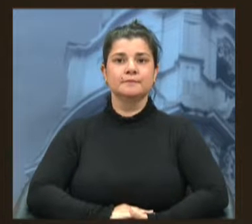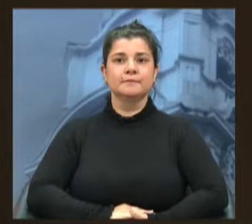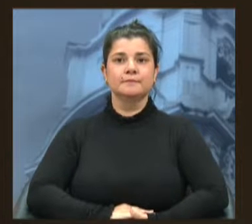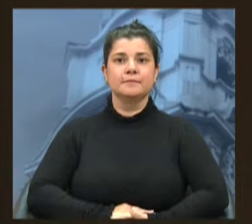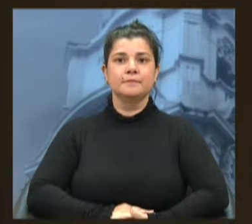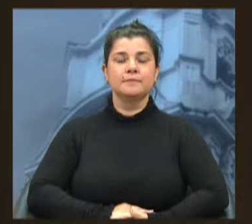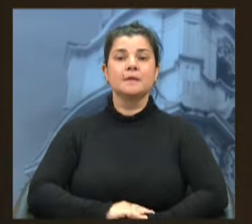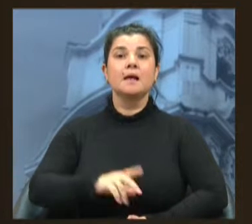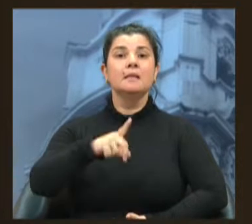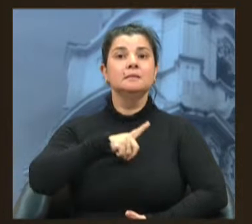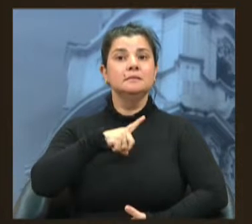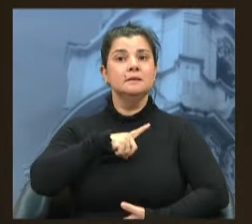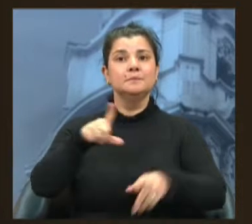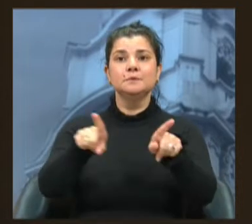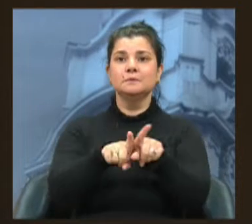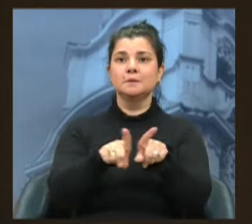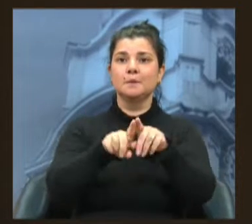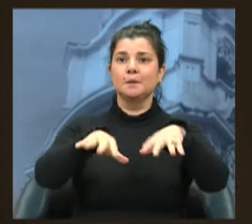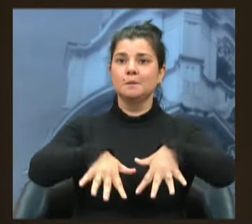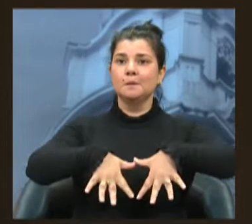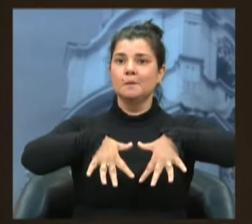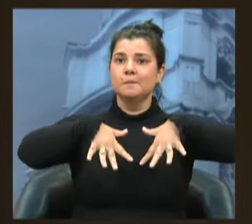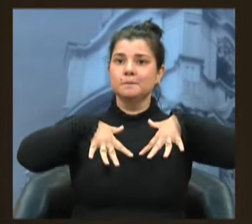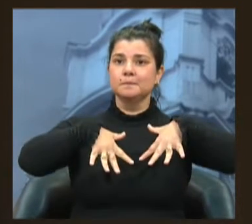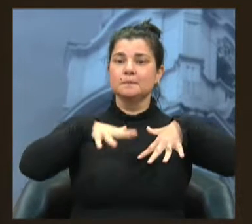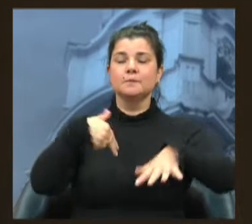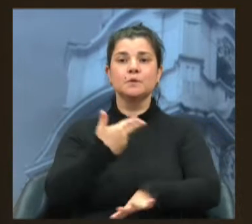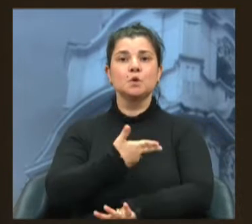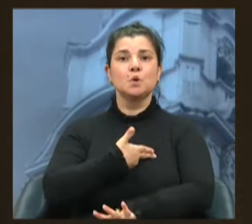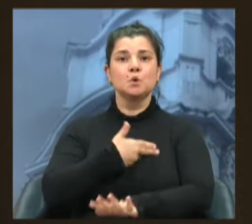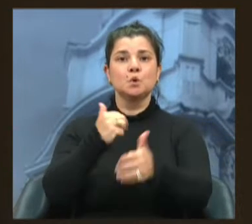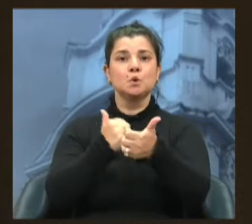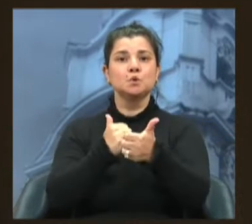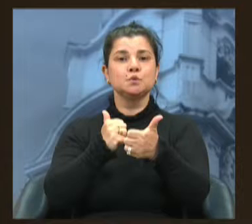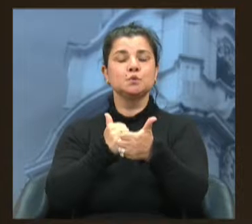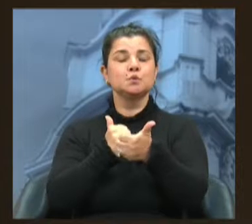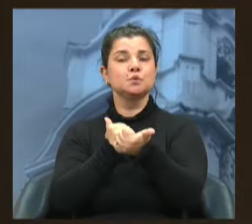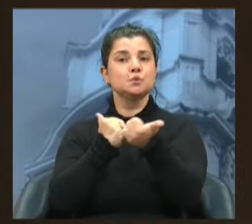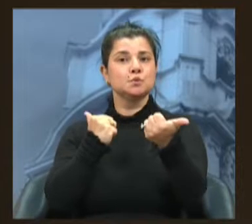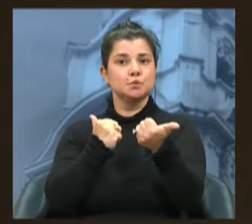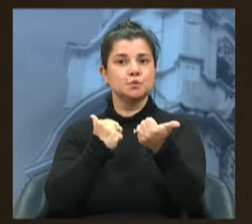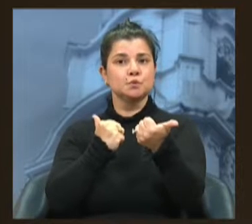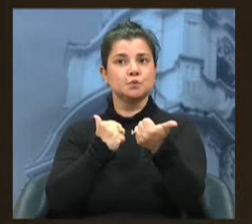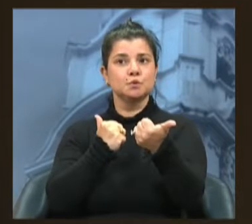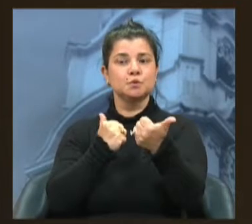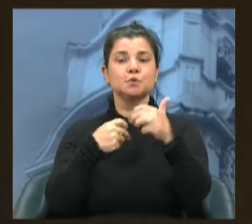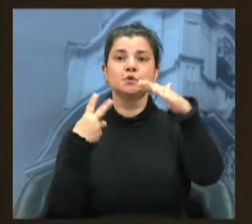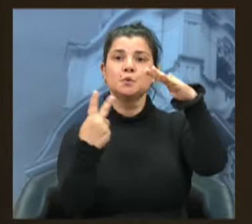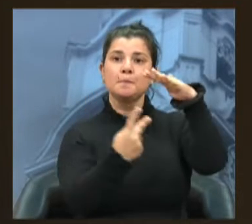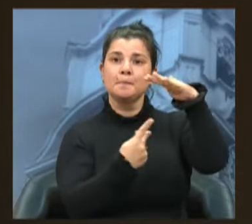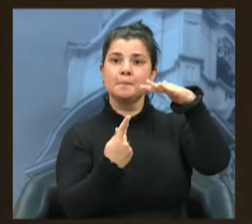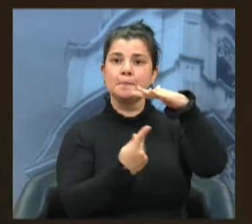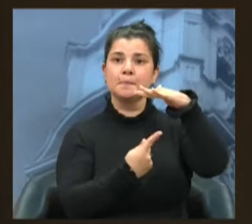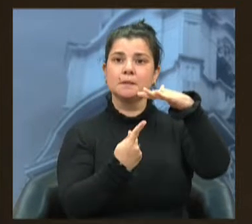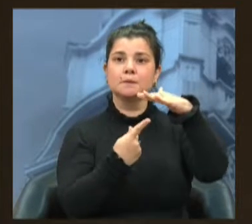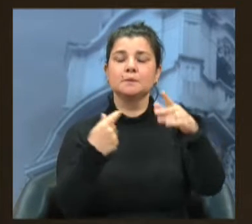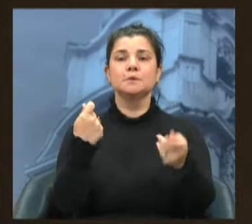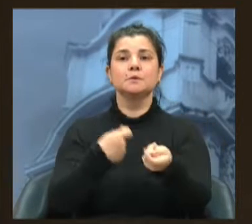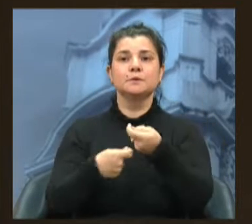Temos na plateia o nosso diretor de Patrimônio e Finanças e,